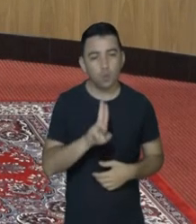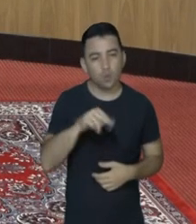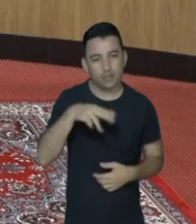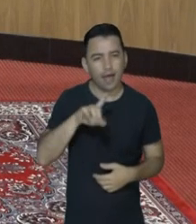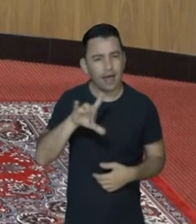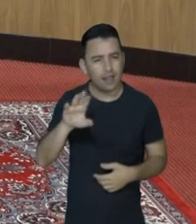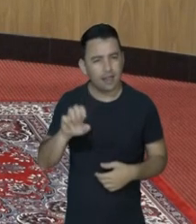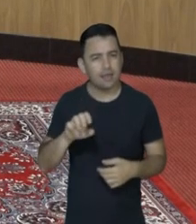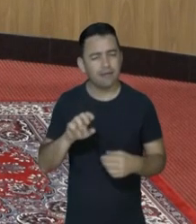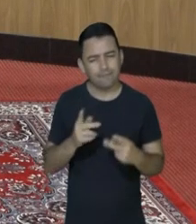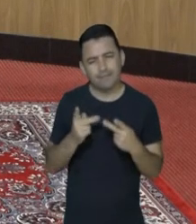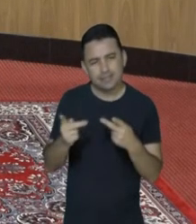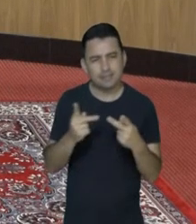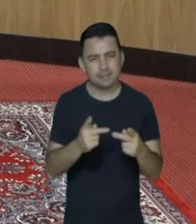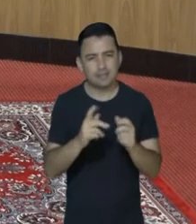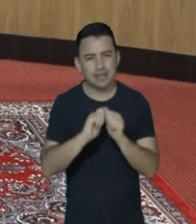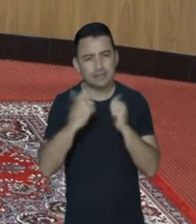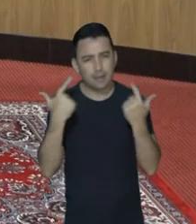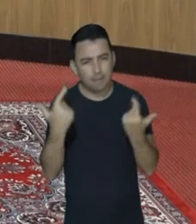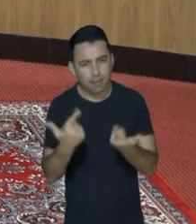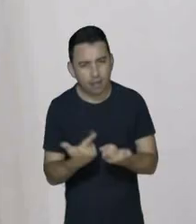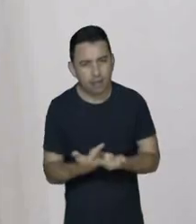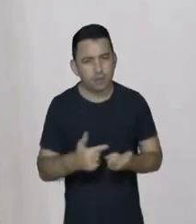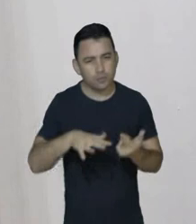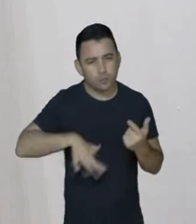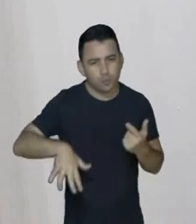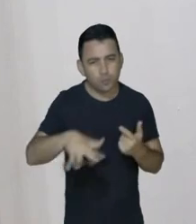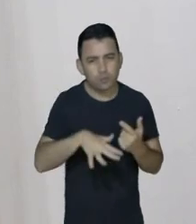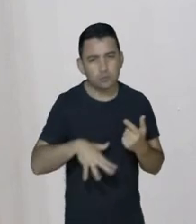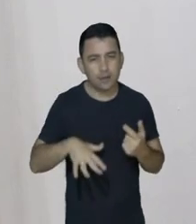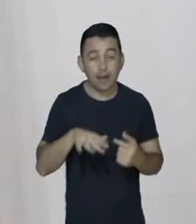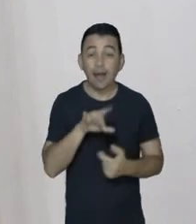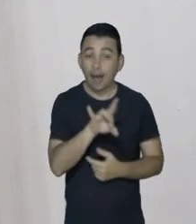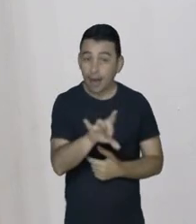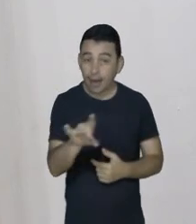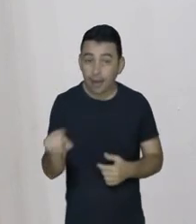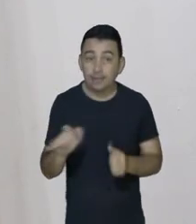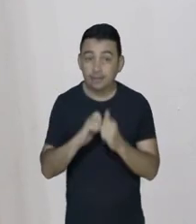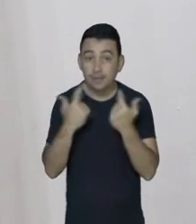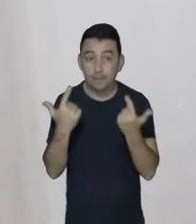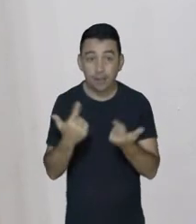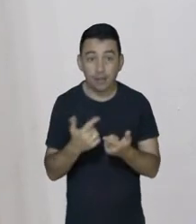visitando as assembleias legislativas, e a gente viu que cada assembleia